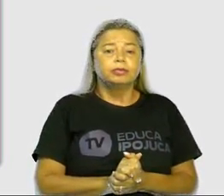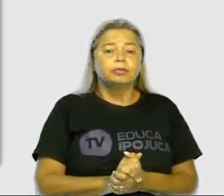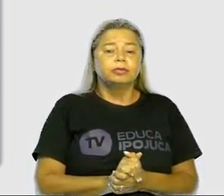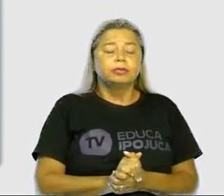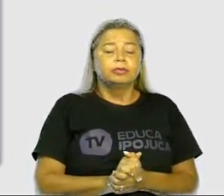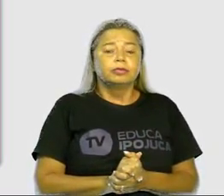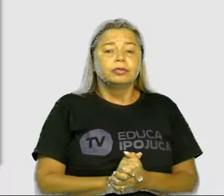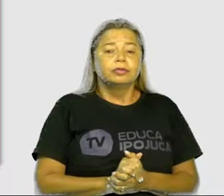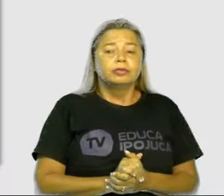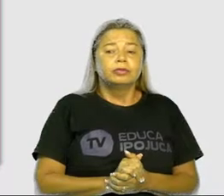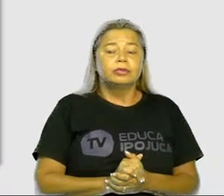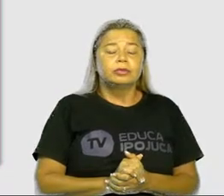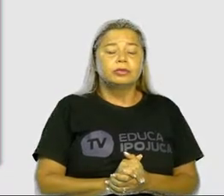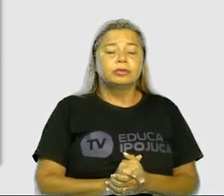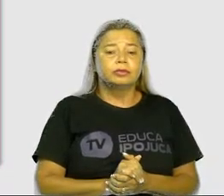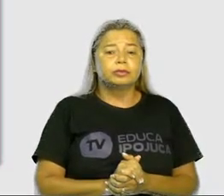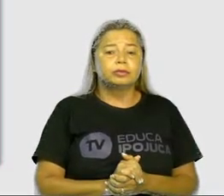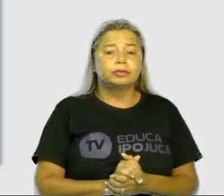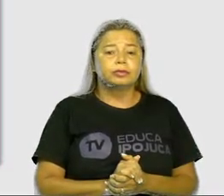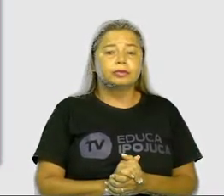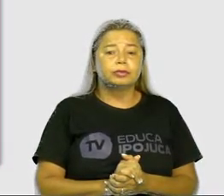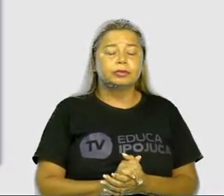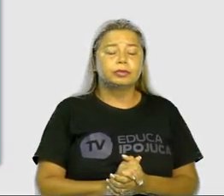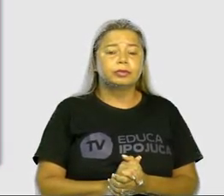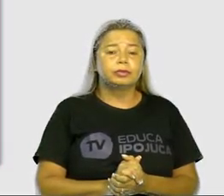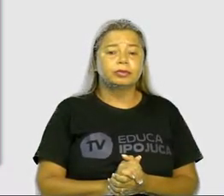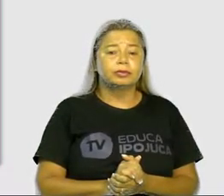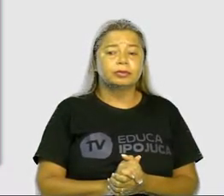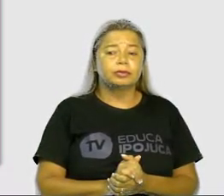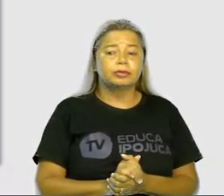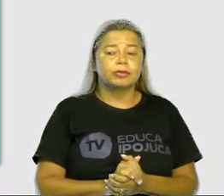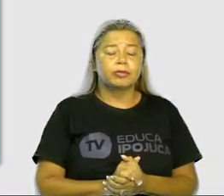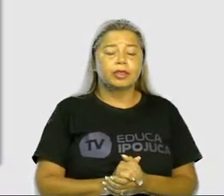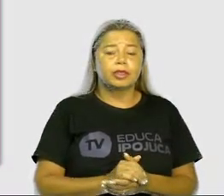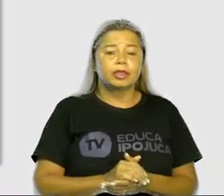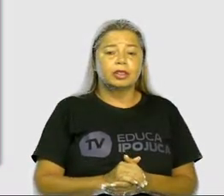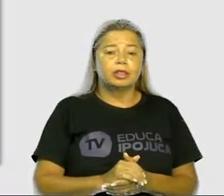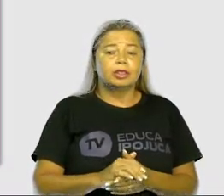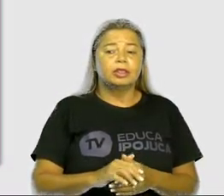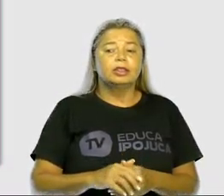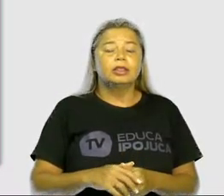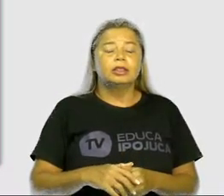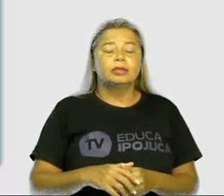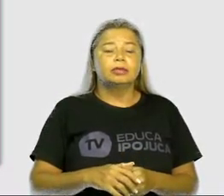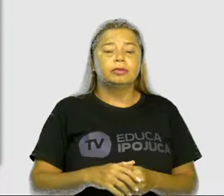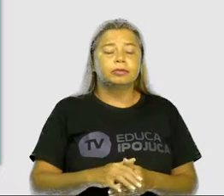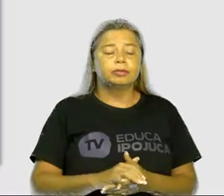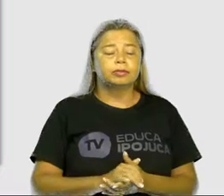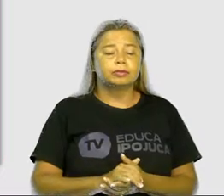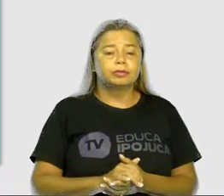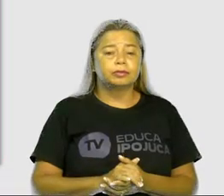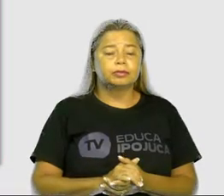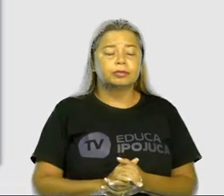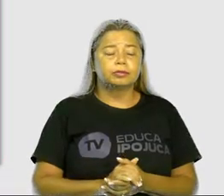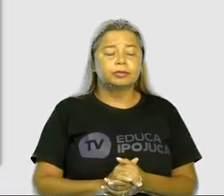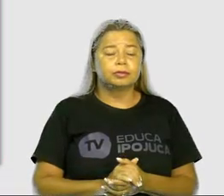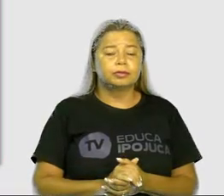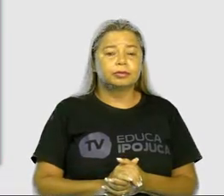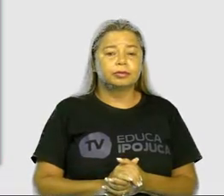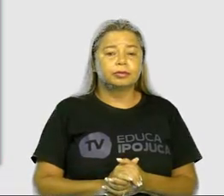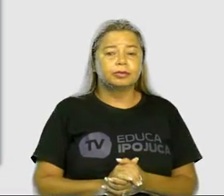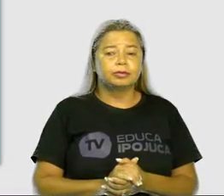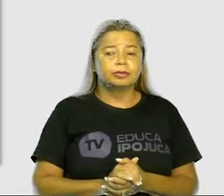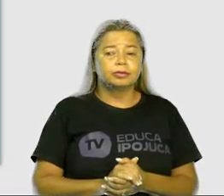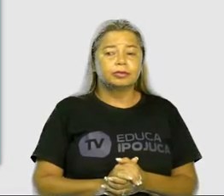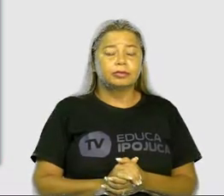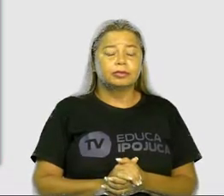she, nós temos o her, para o it, fica igual, it também, nós temos o us, nós temos